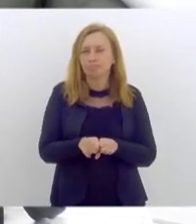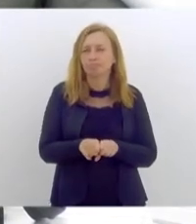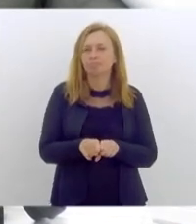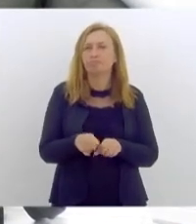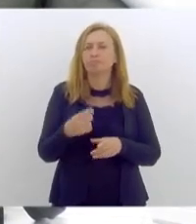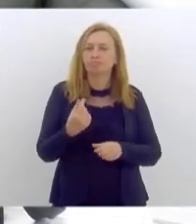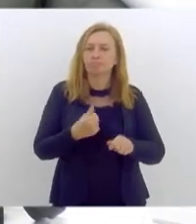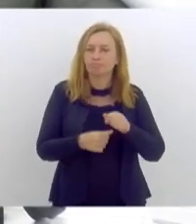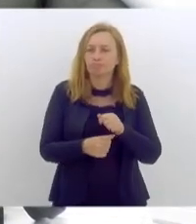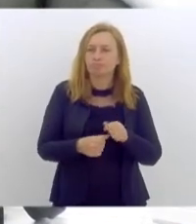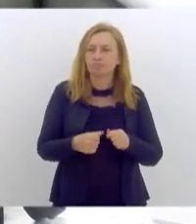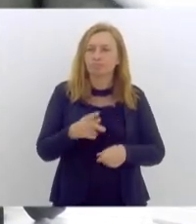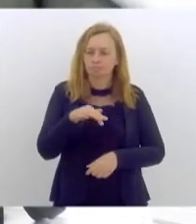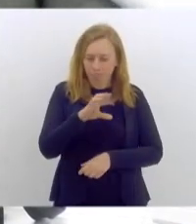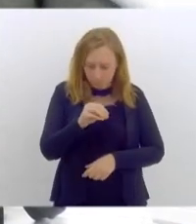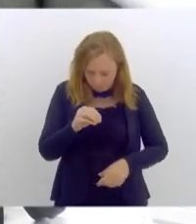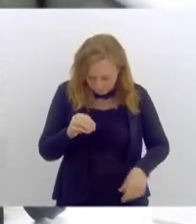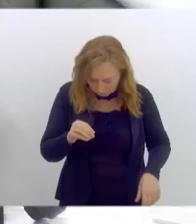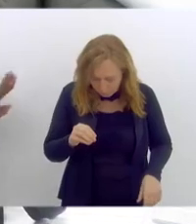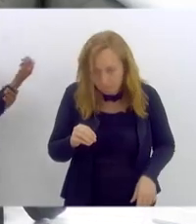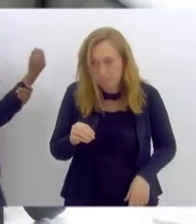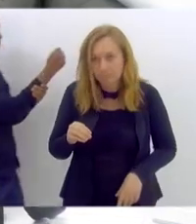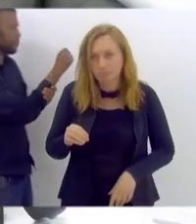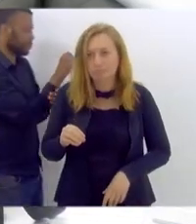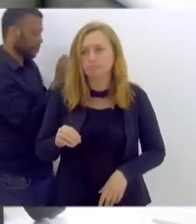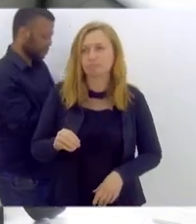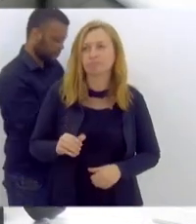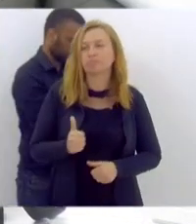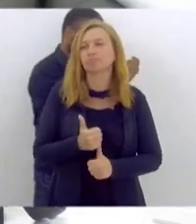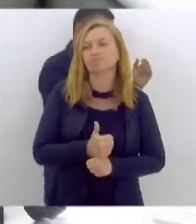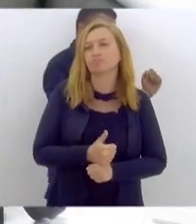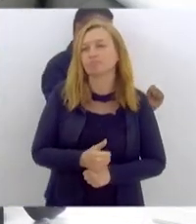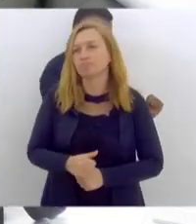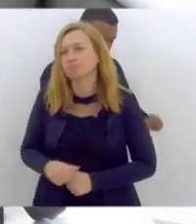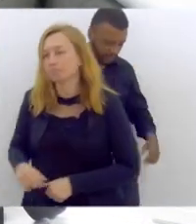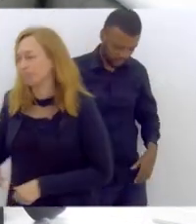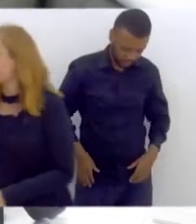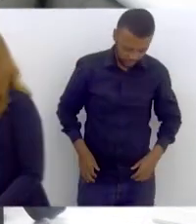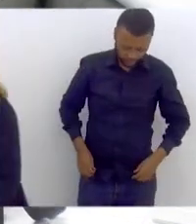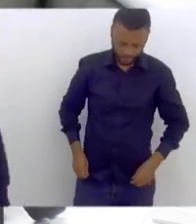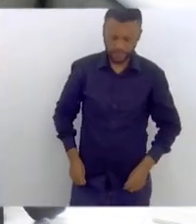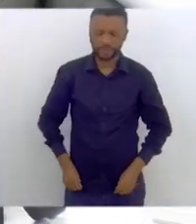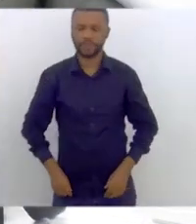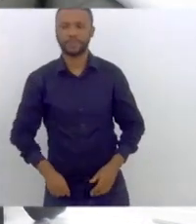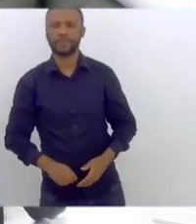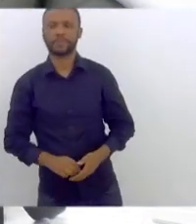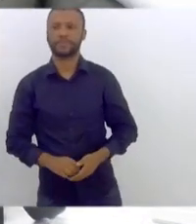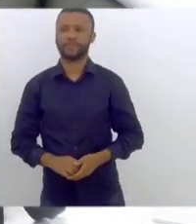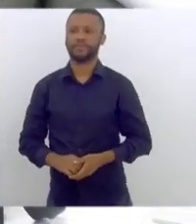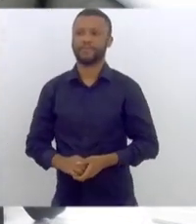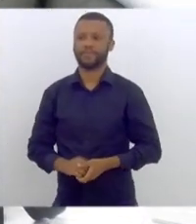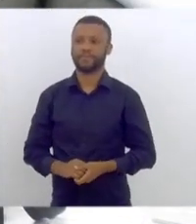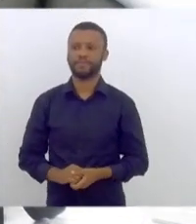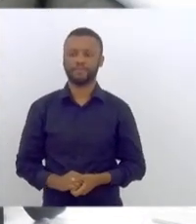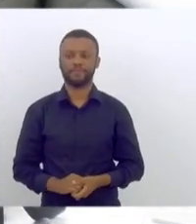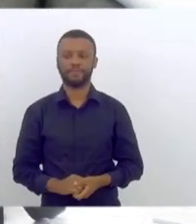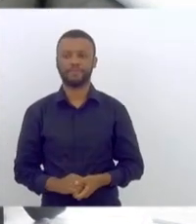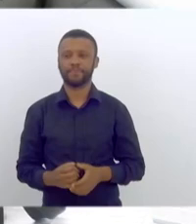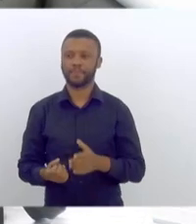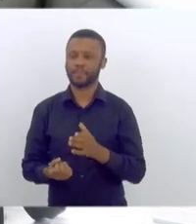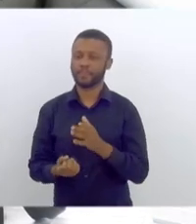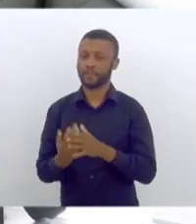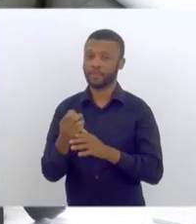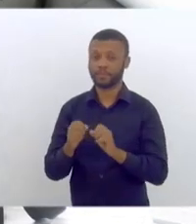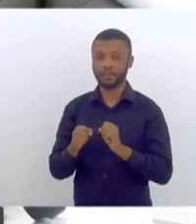parte de seus recursos um fundo garantidor na atuação da de Rio a gente percebe que a Constituição de garantias principalmente para